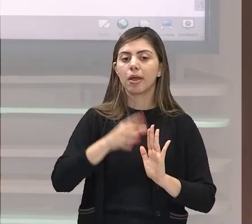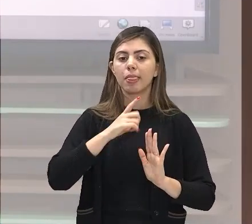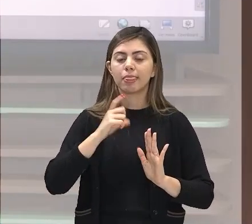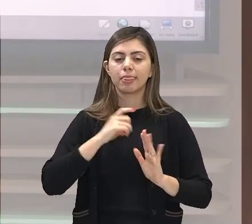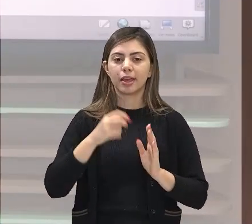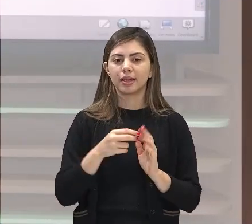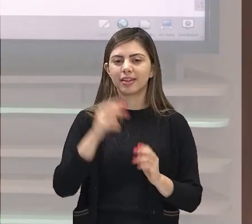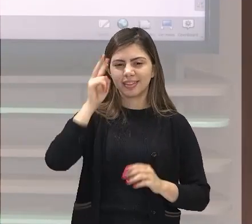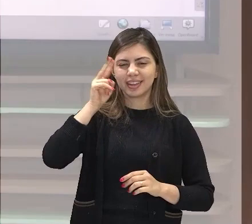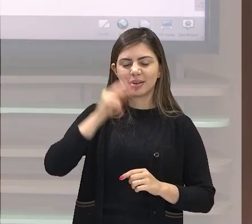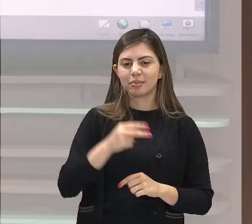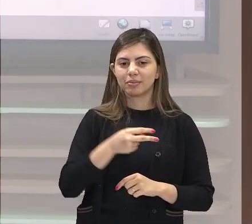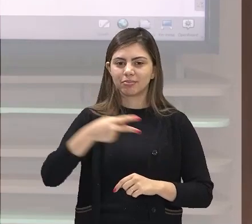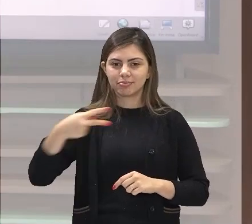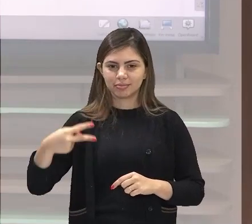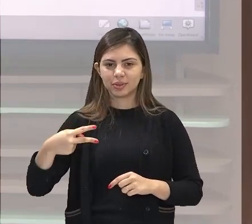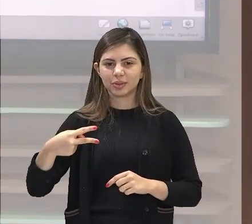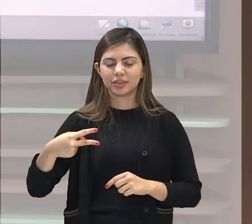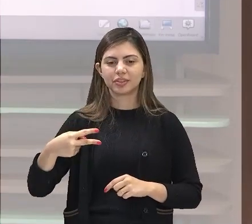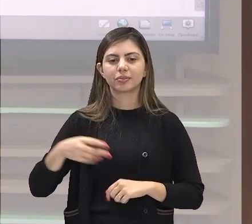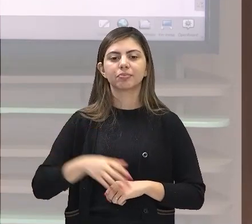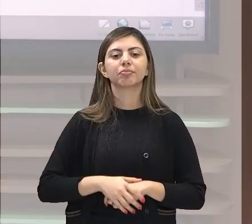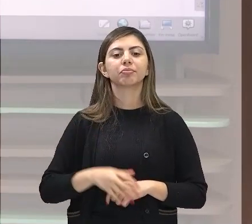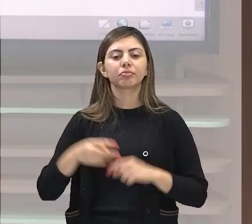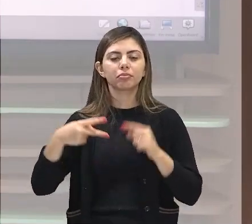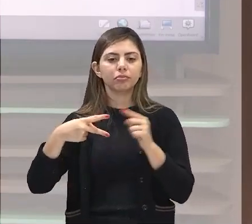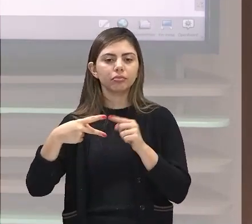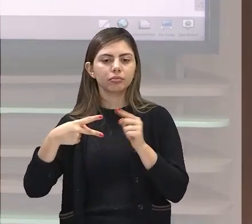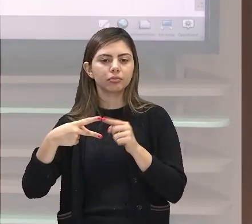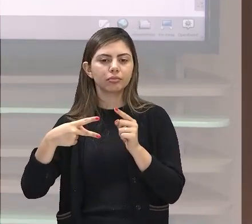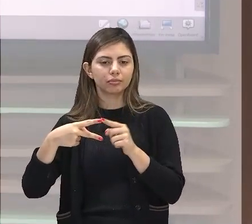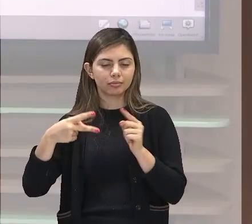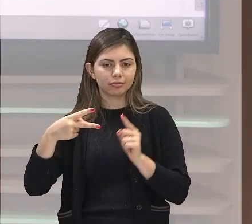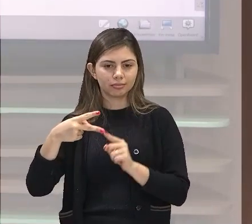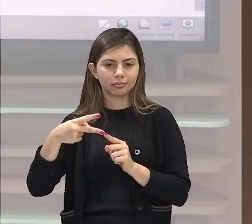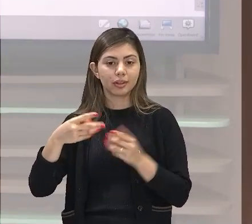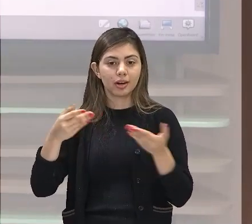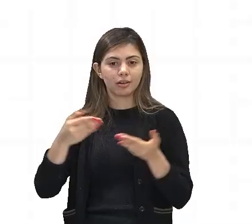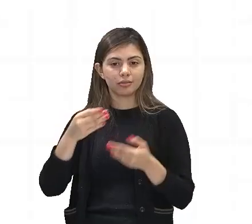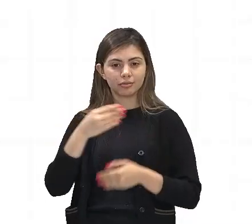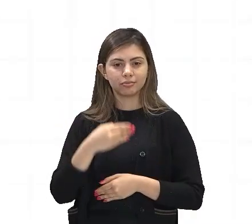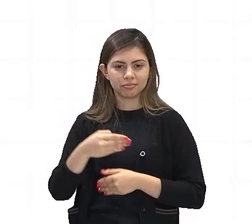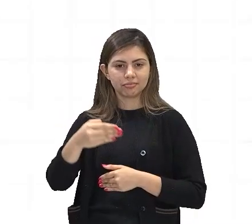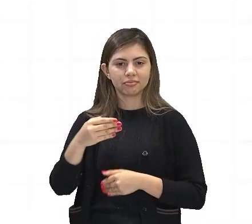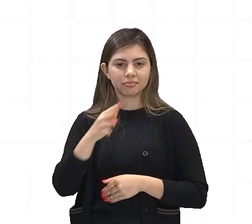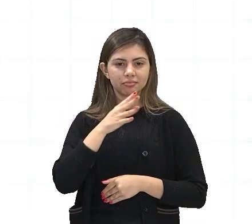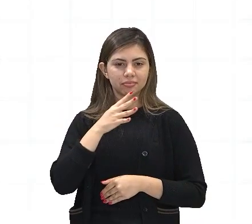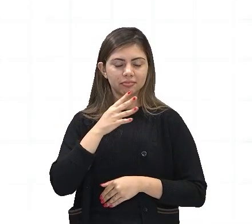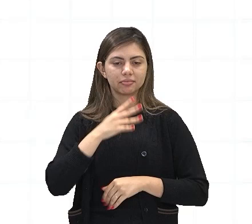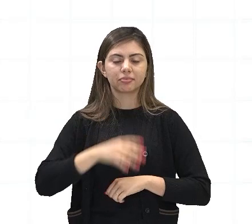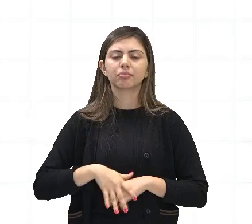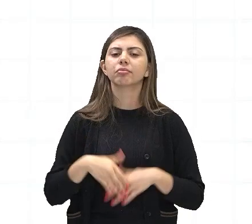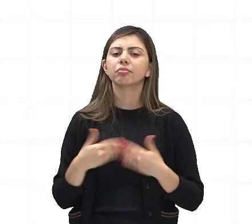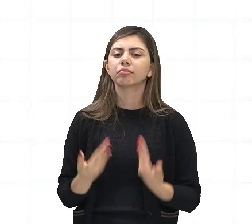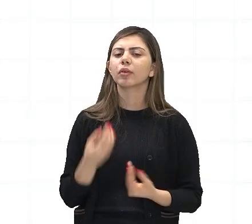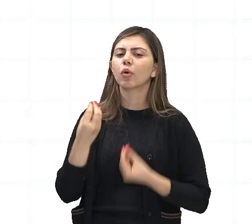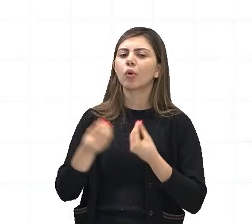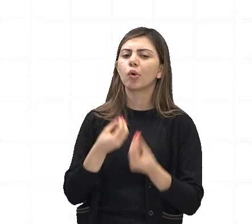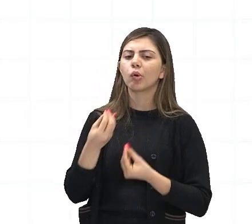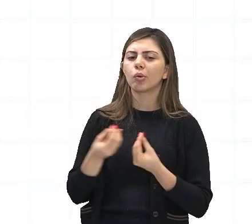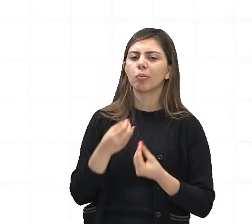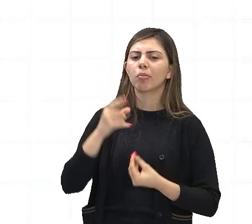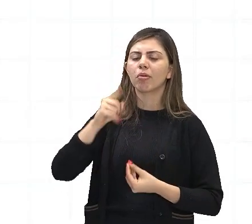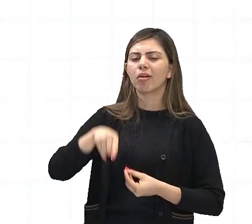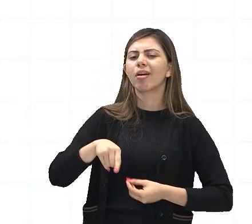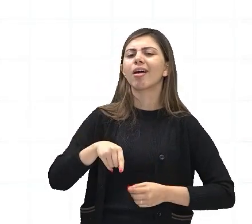né? No argumentativo que nós vimos e no expositivo que vamos conhecer agora. Esse tipo é o seguinte, é